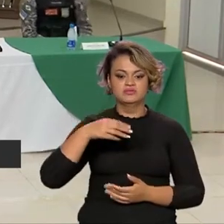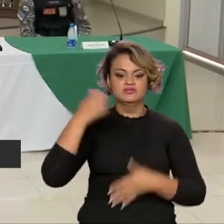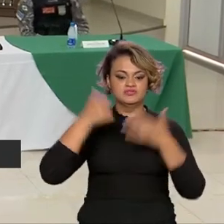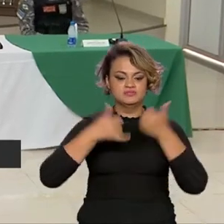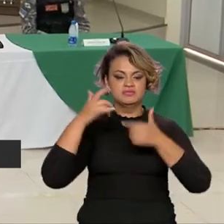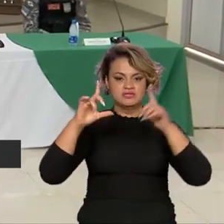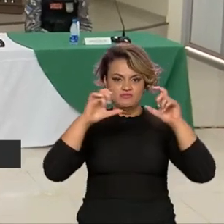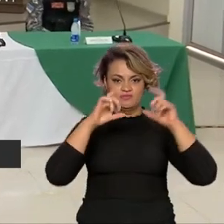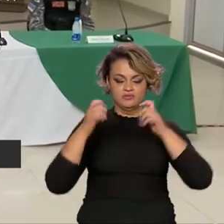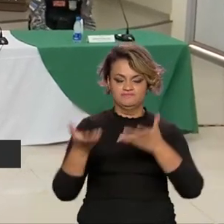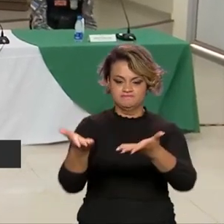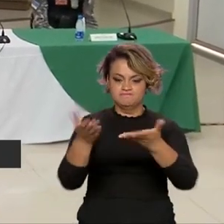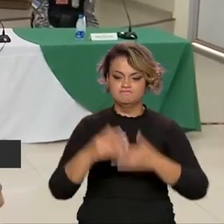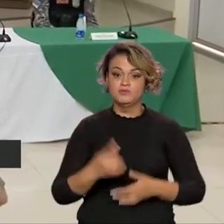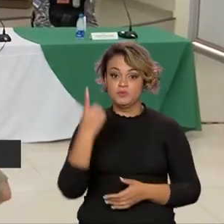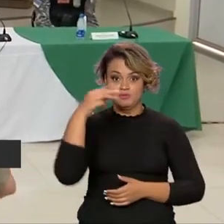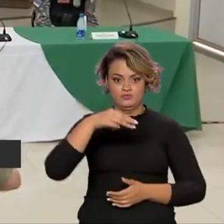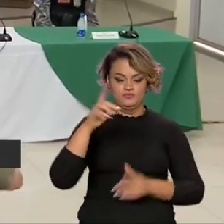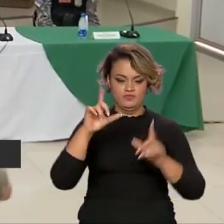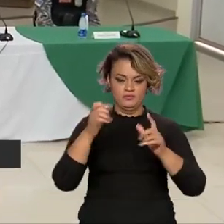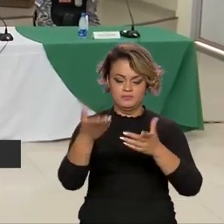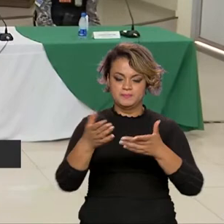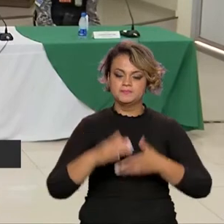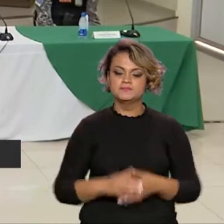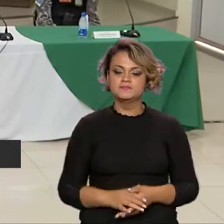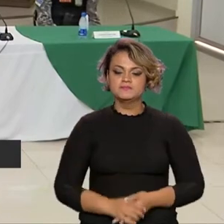cobertura fotográfica.